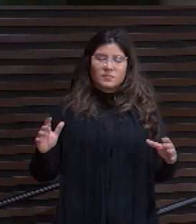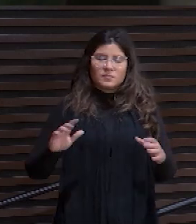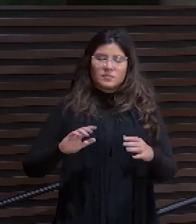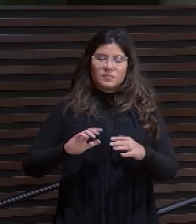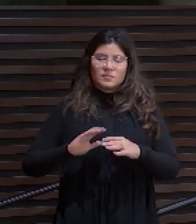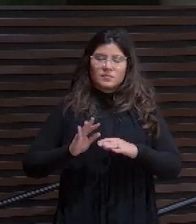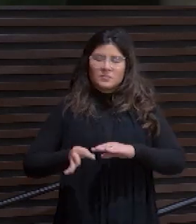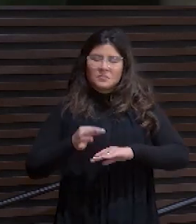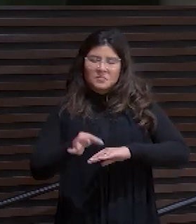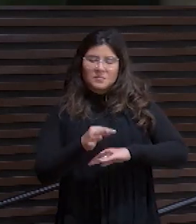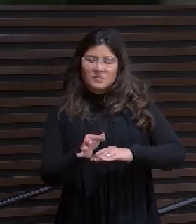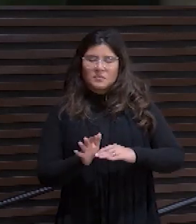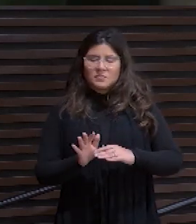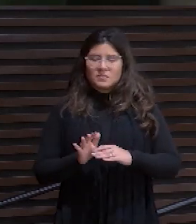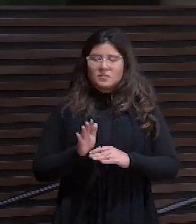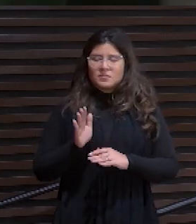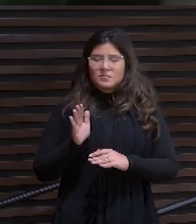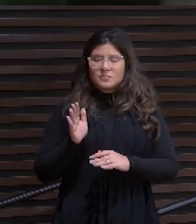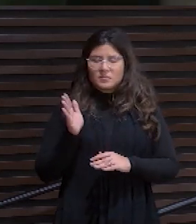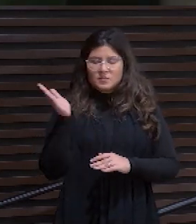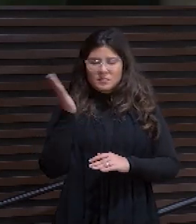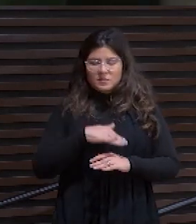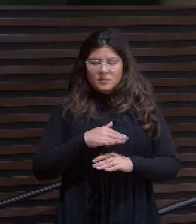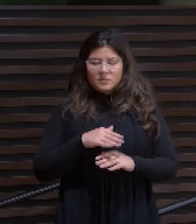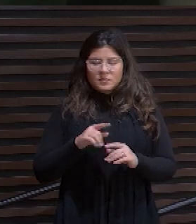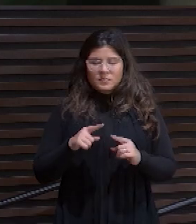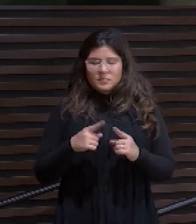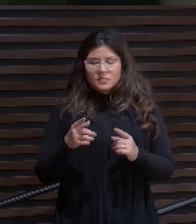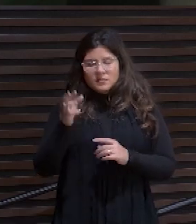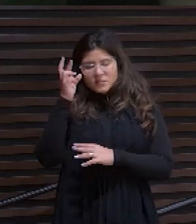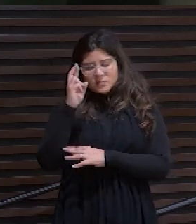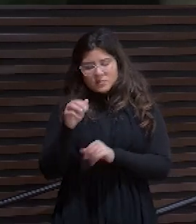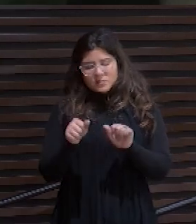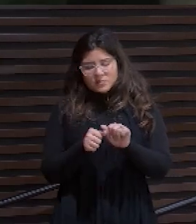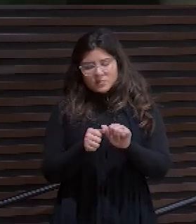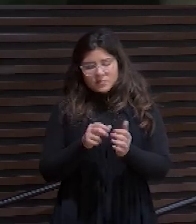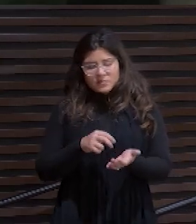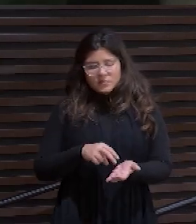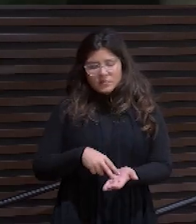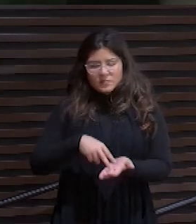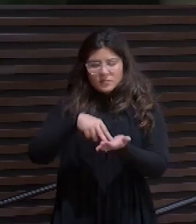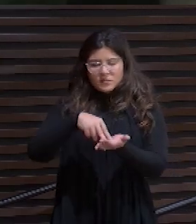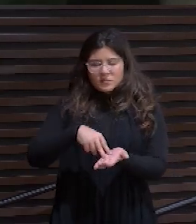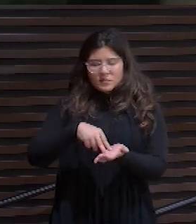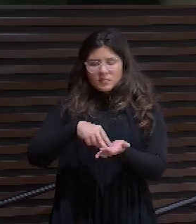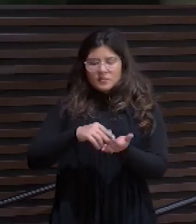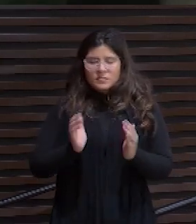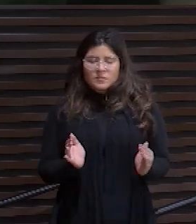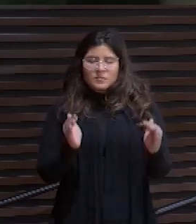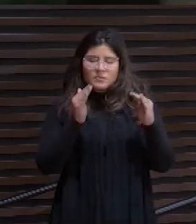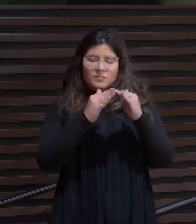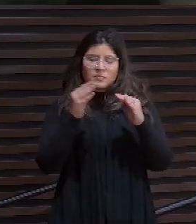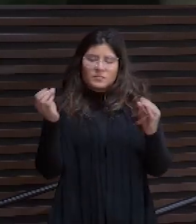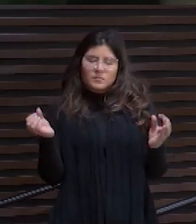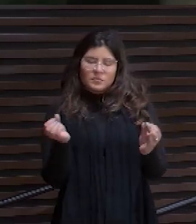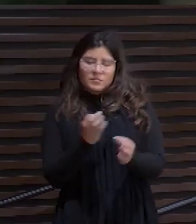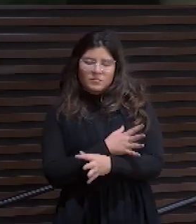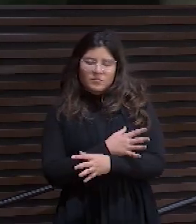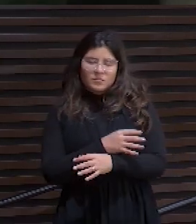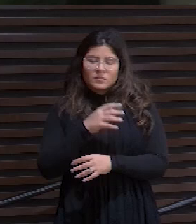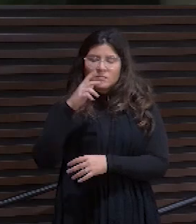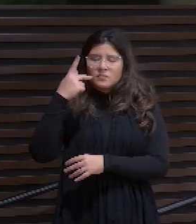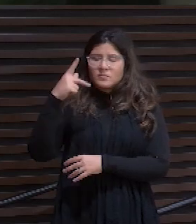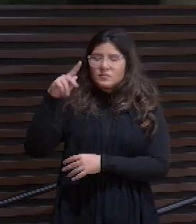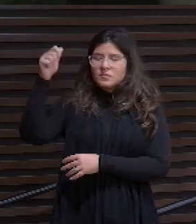mas que o Senhor nos faça suportar e perseverar como odres novos pela sua graça. Cremos assim,